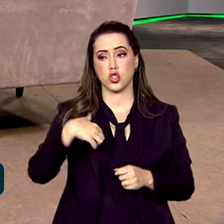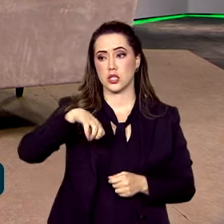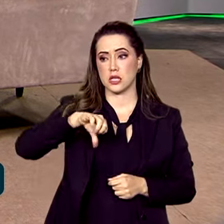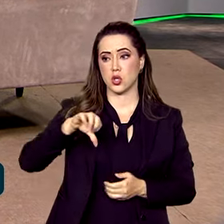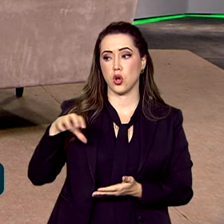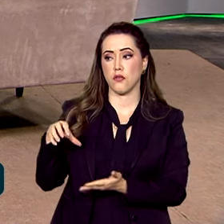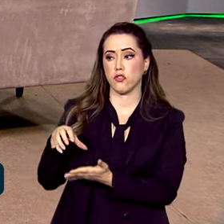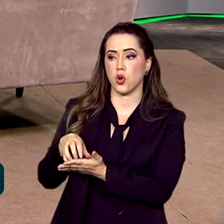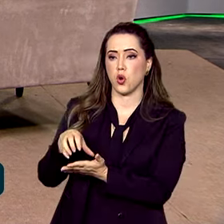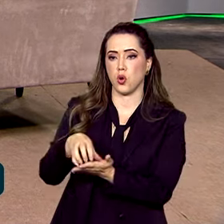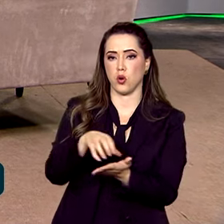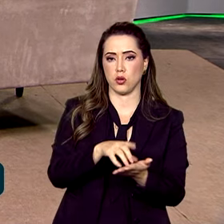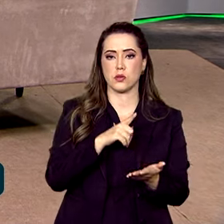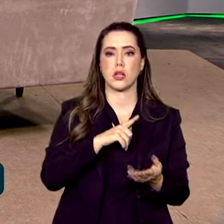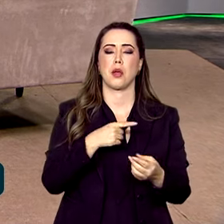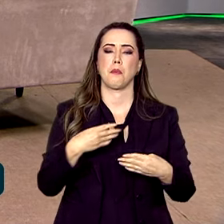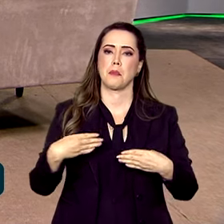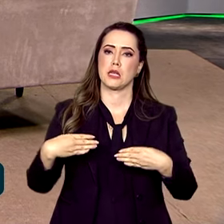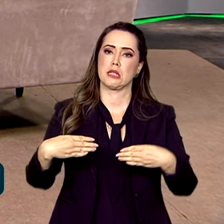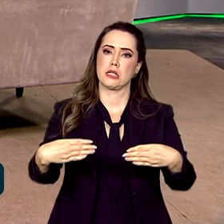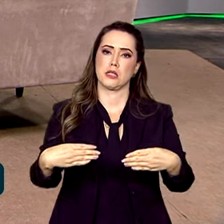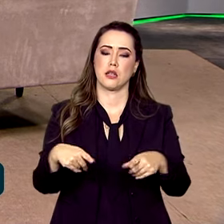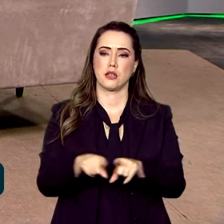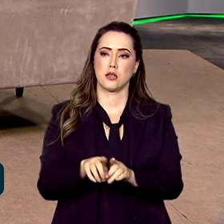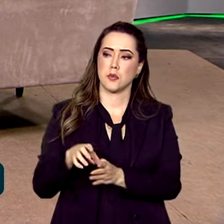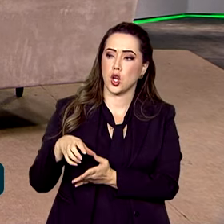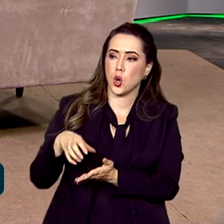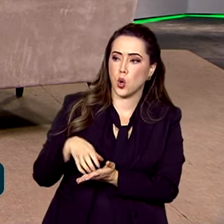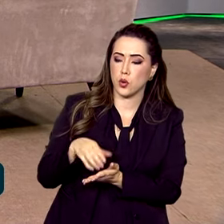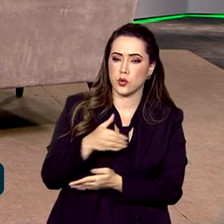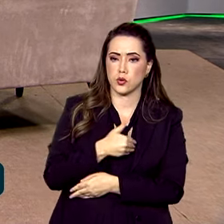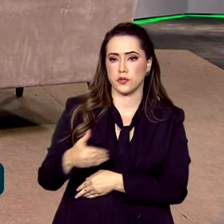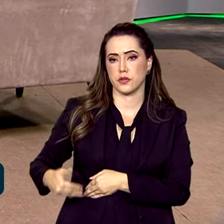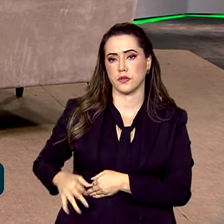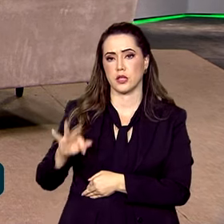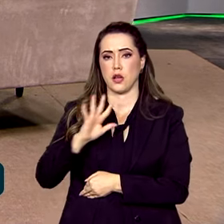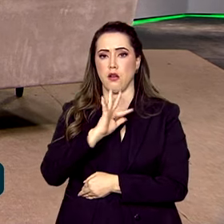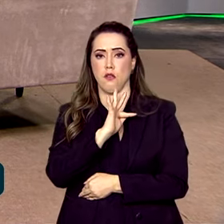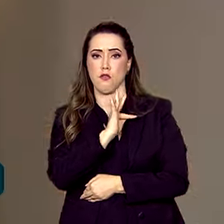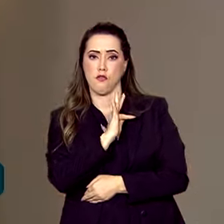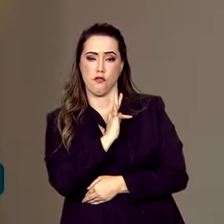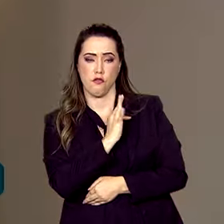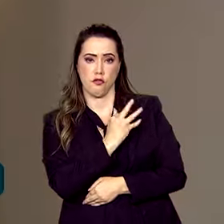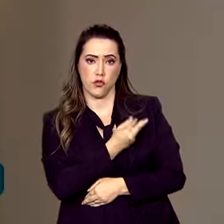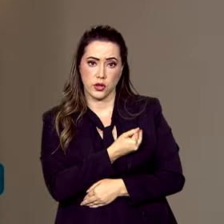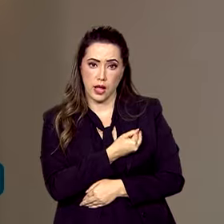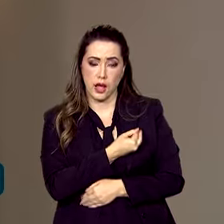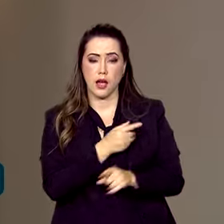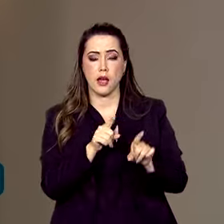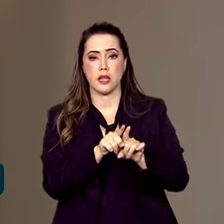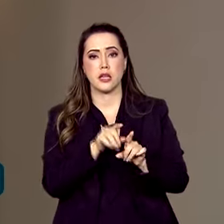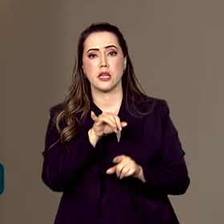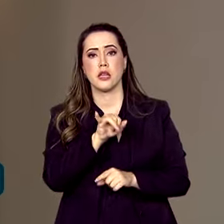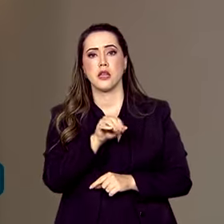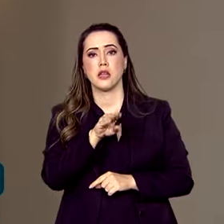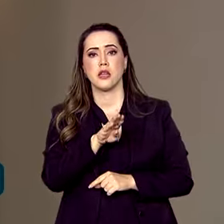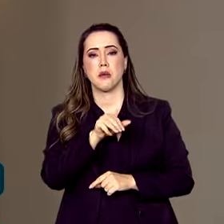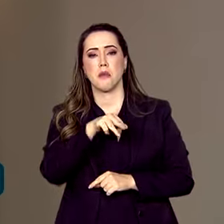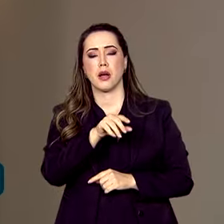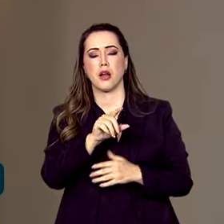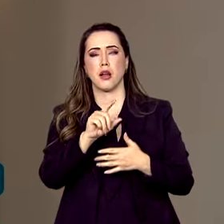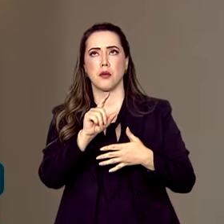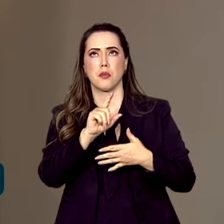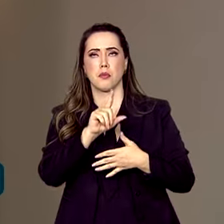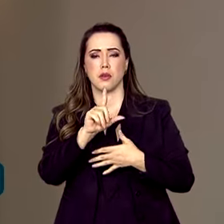órgãos, entre ministérios, né, e órgãos do governo federal, como a FUNAI, o IBAMA, o INCRA, Polícia Federal,